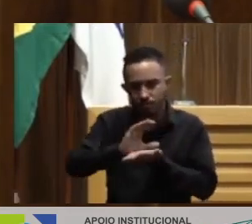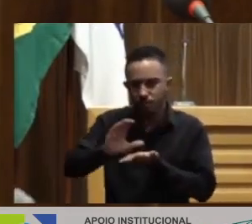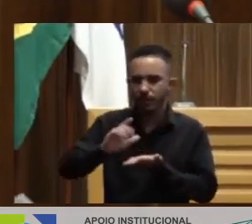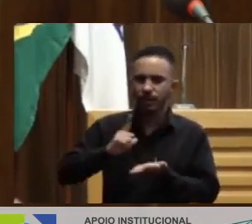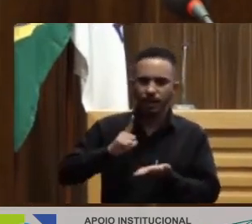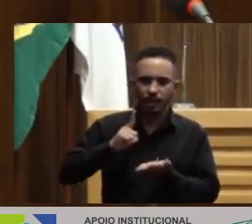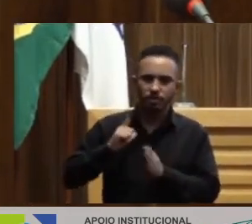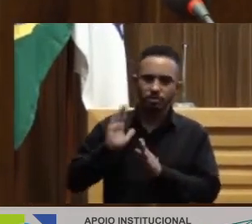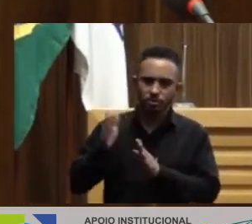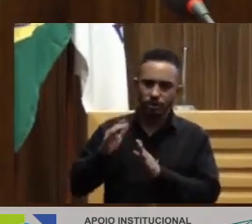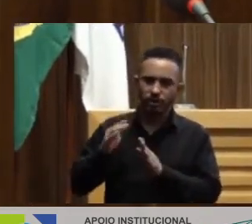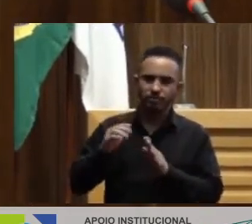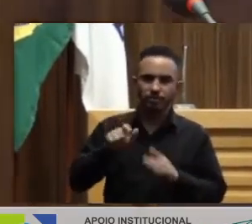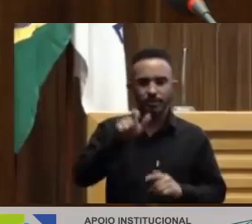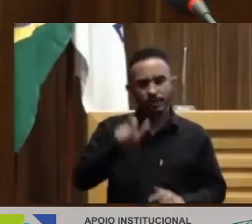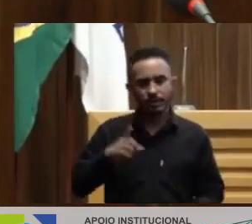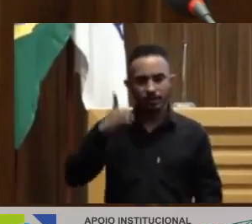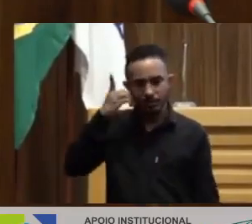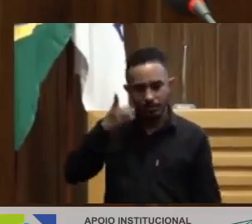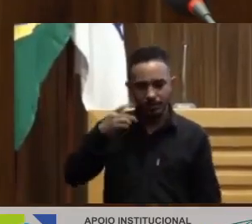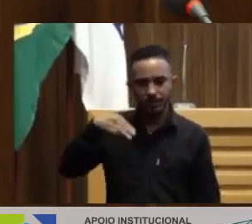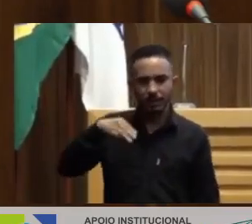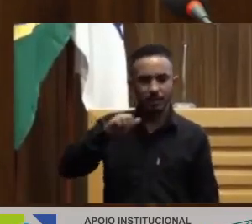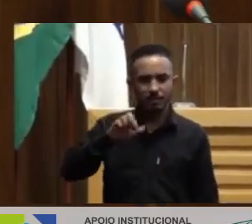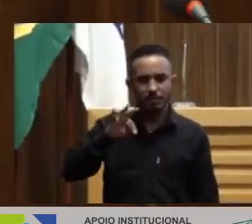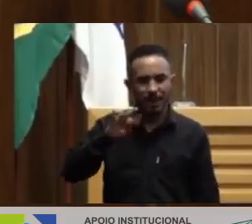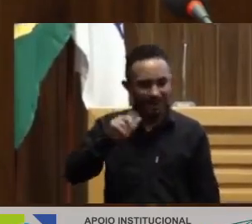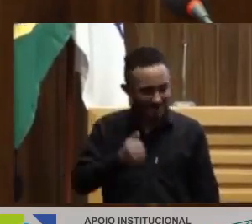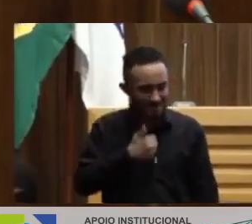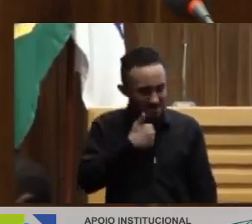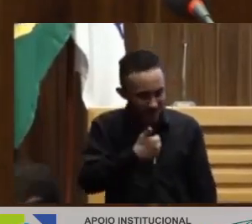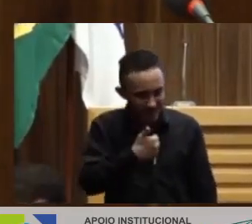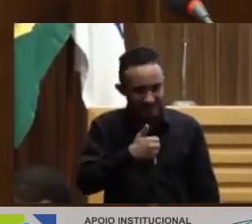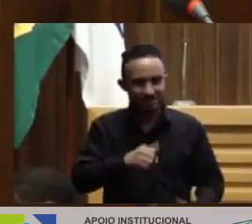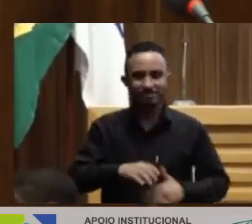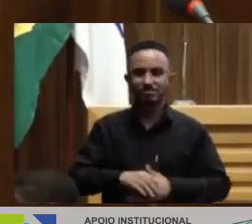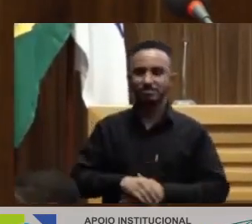existe, Marta Rocha, deputada estadual, tudo bem, Marta?